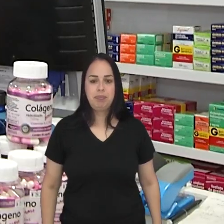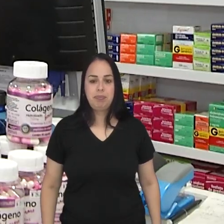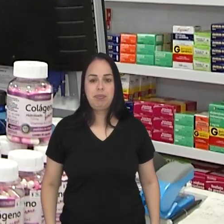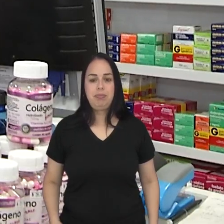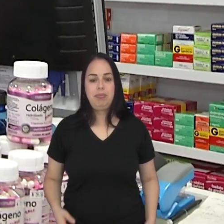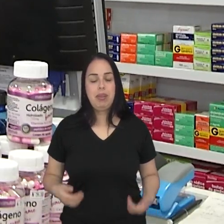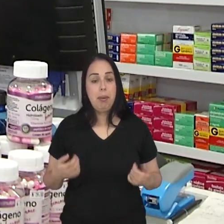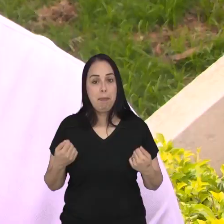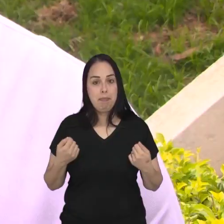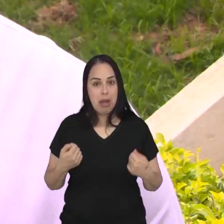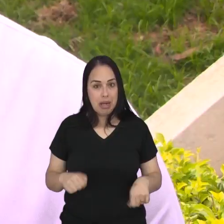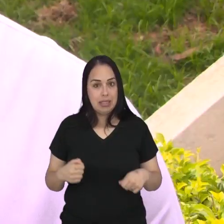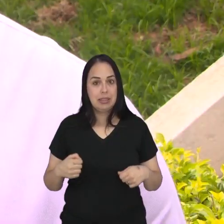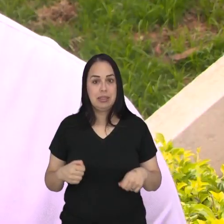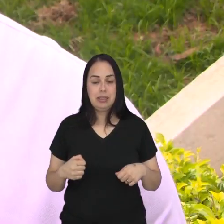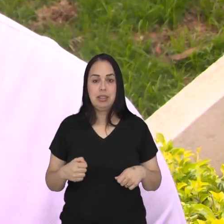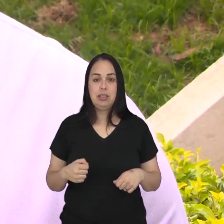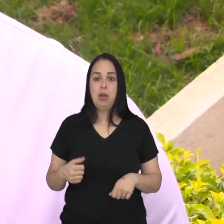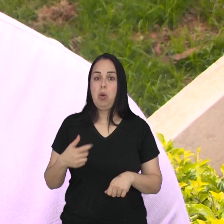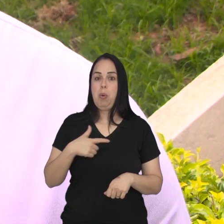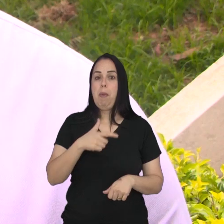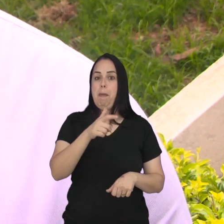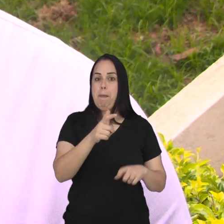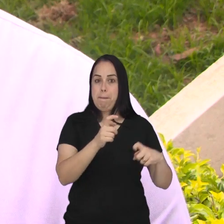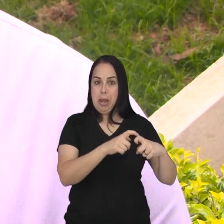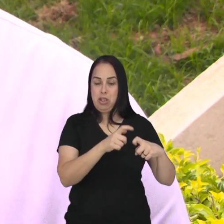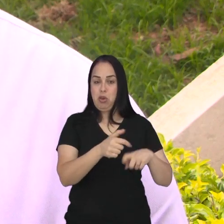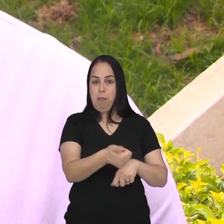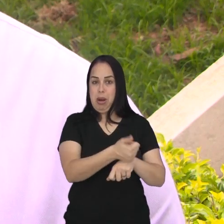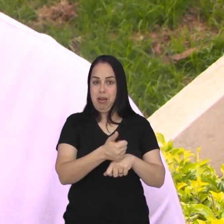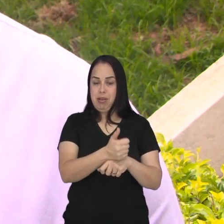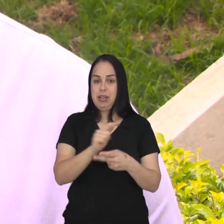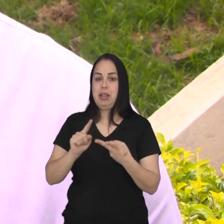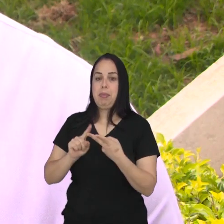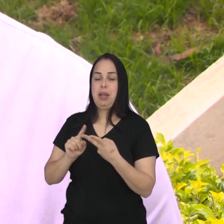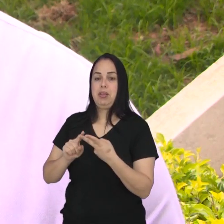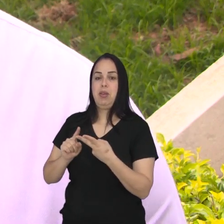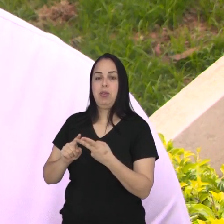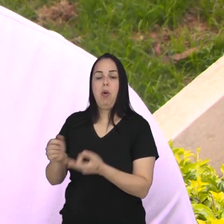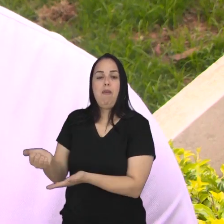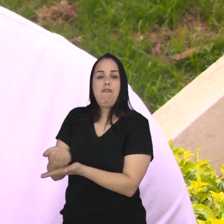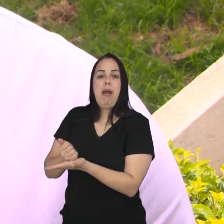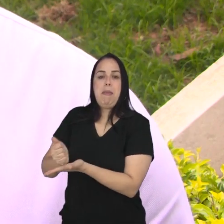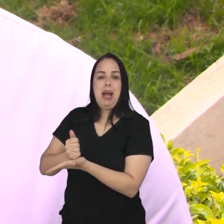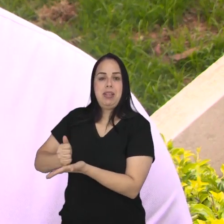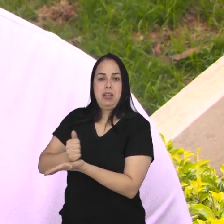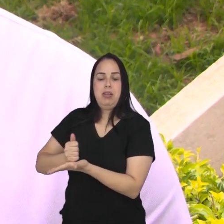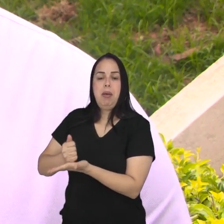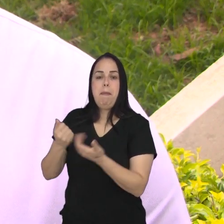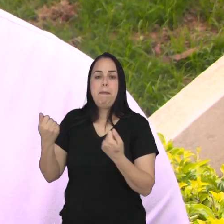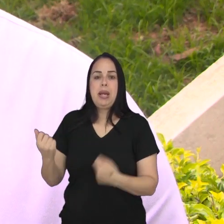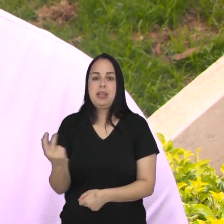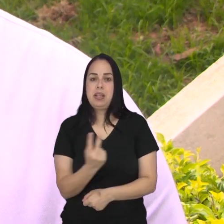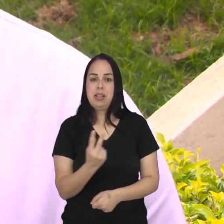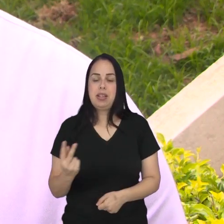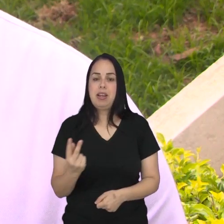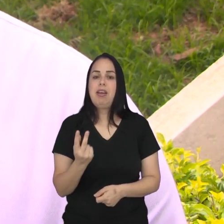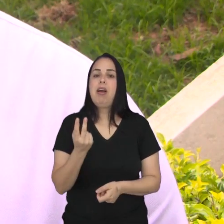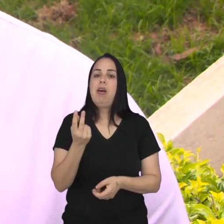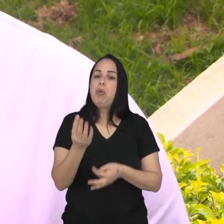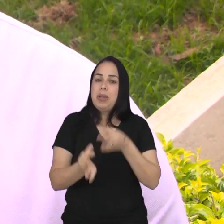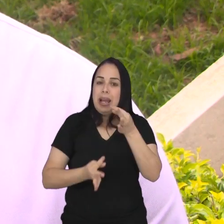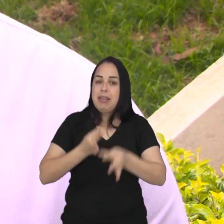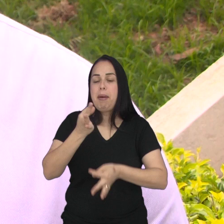diferentes farmácias. A gente tem que garantir, tanto o profissional médico quanto o profissional farmacêutico, tem que garantir o